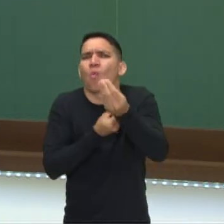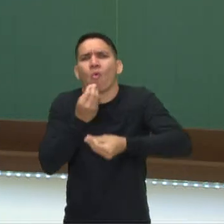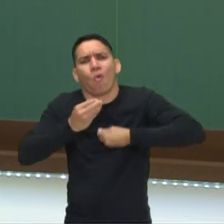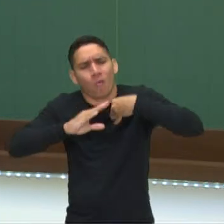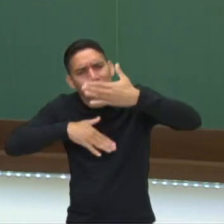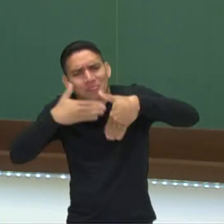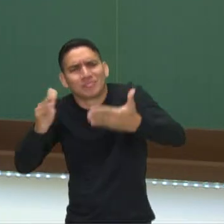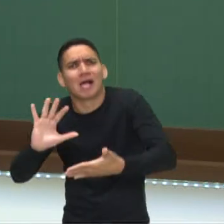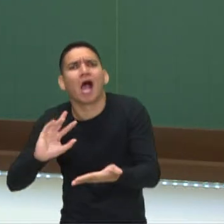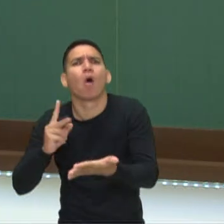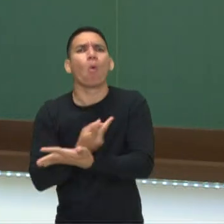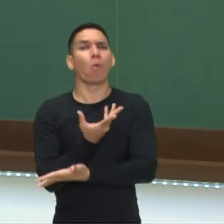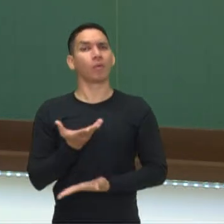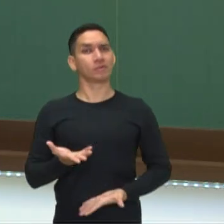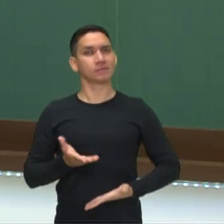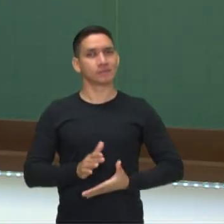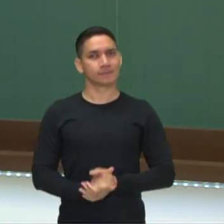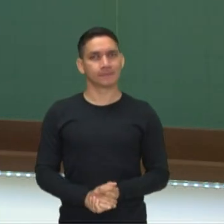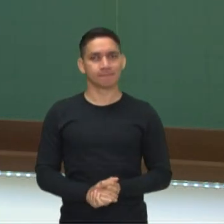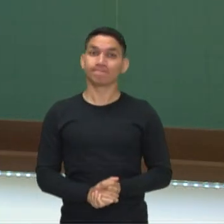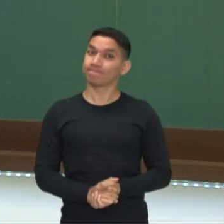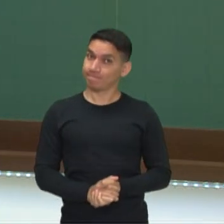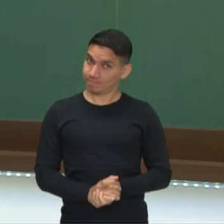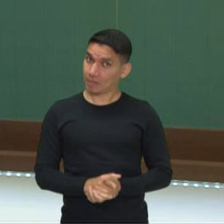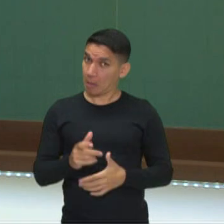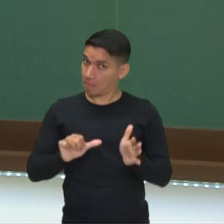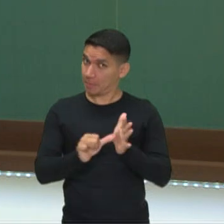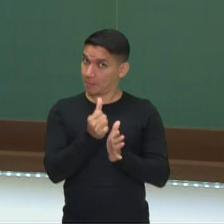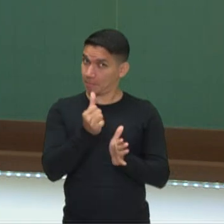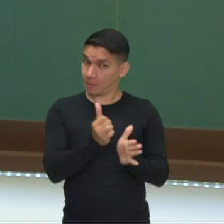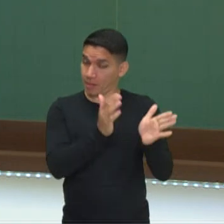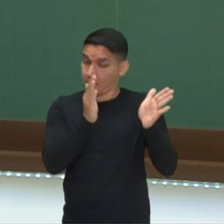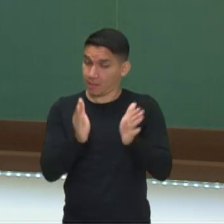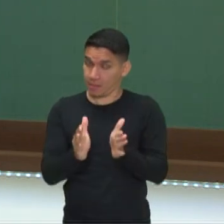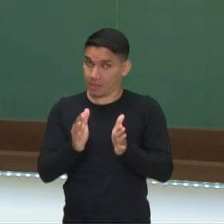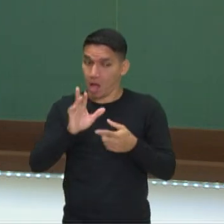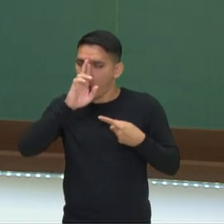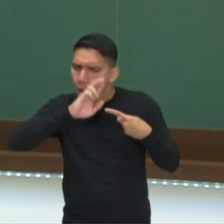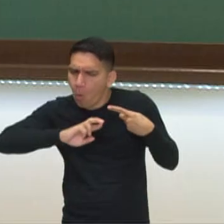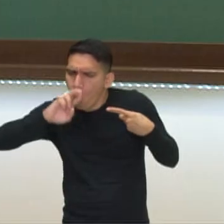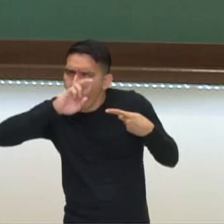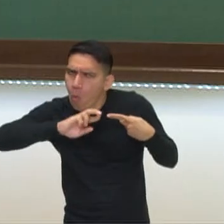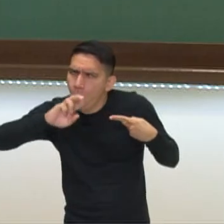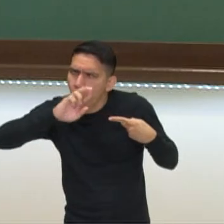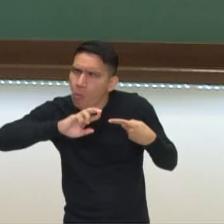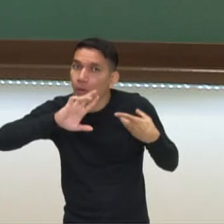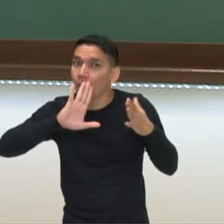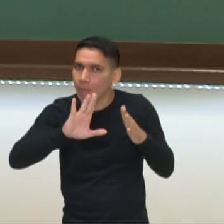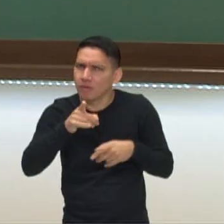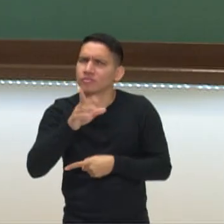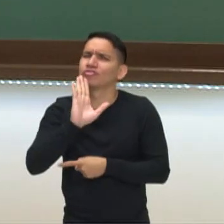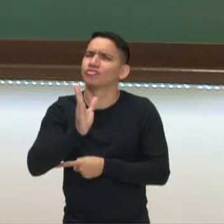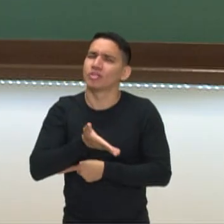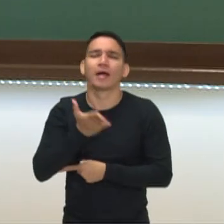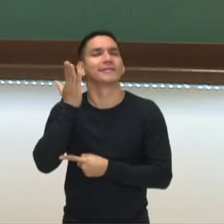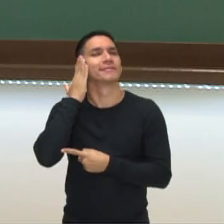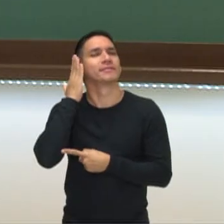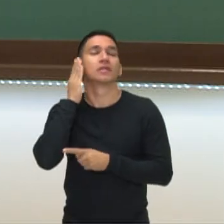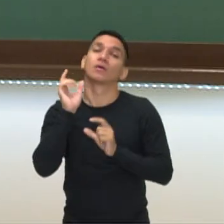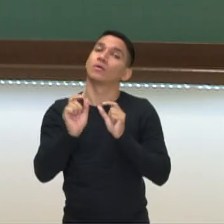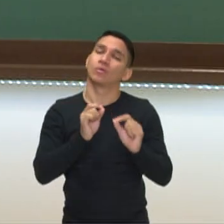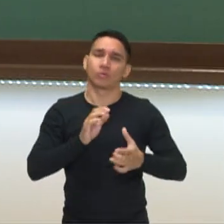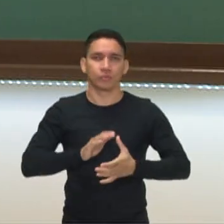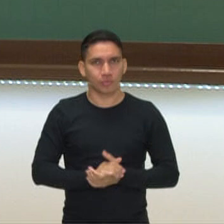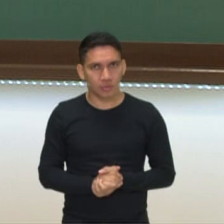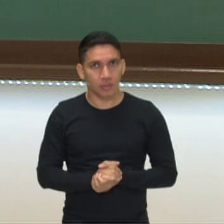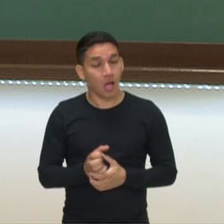isso acontece? Então, essa é a primeira etapa da observação. Mas com certeza vocês já devem saber a